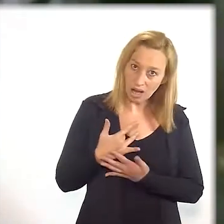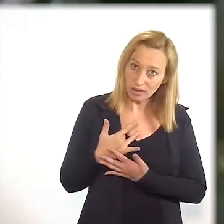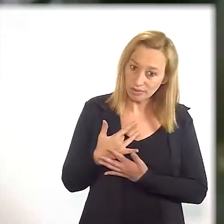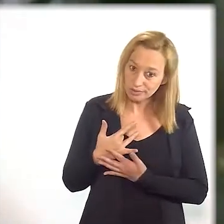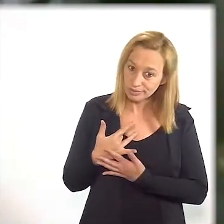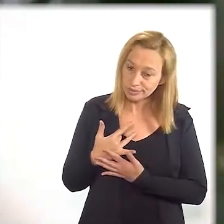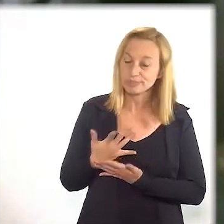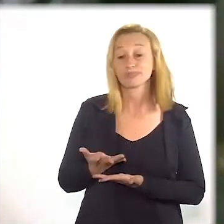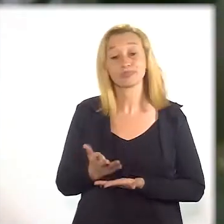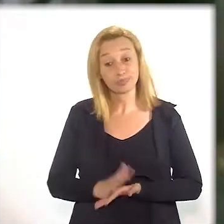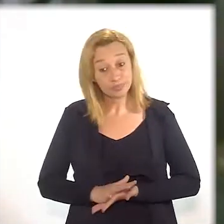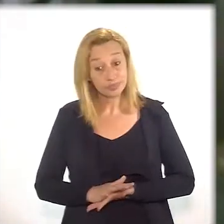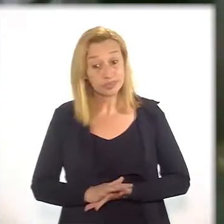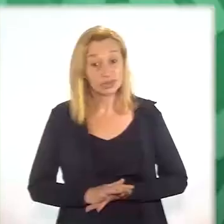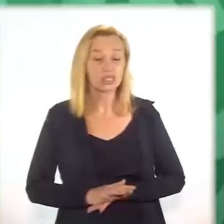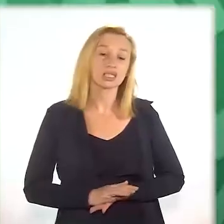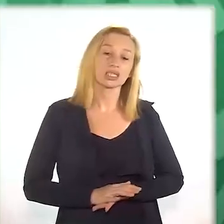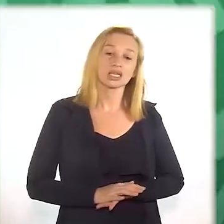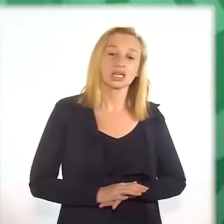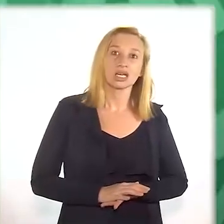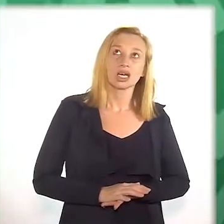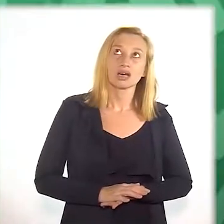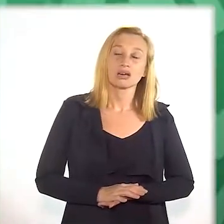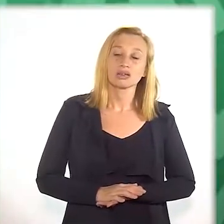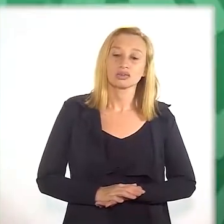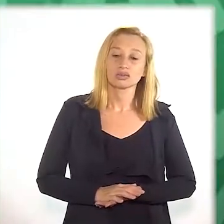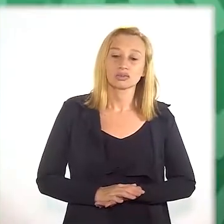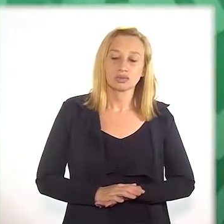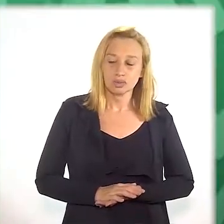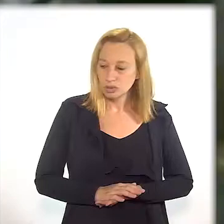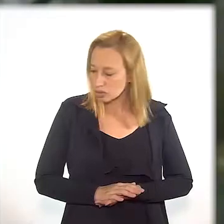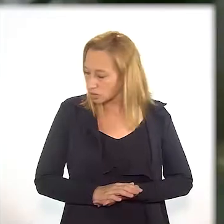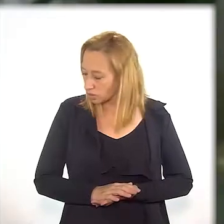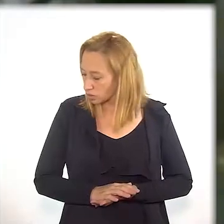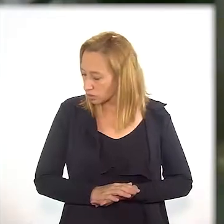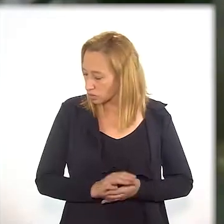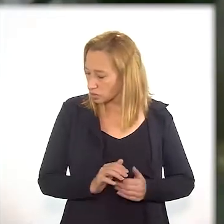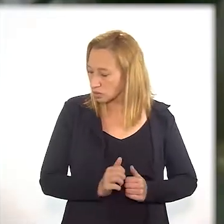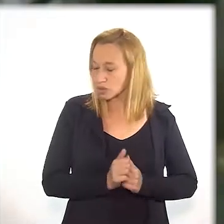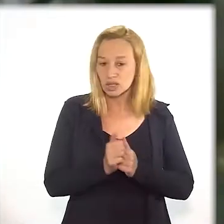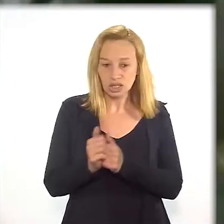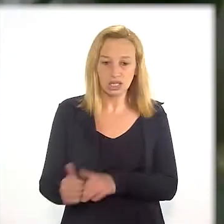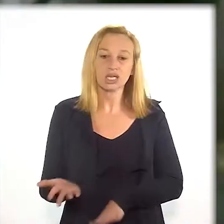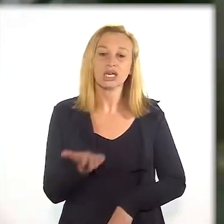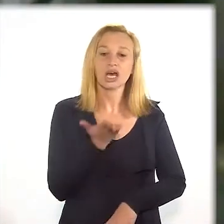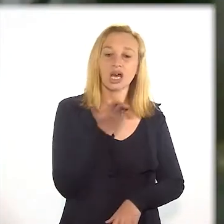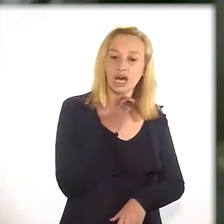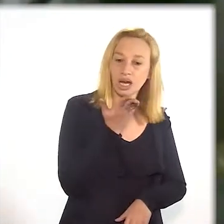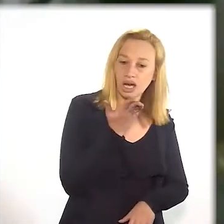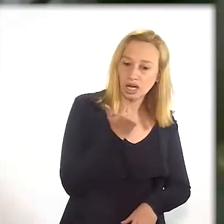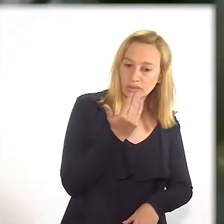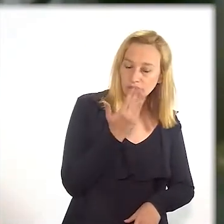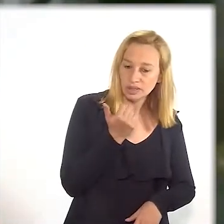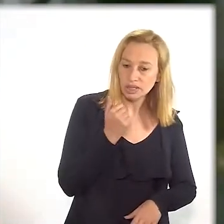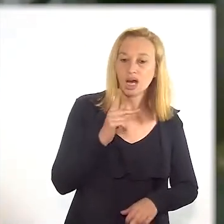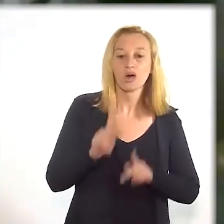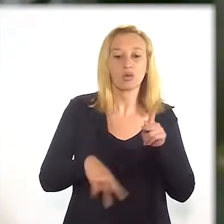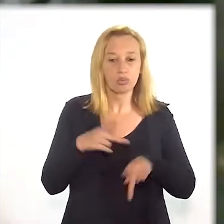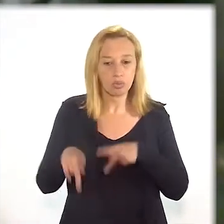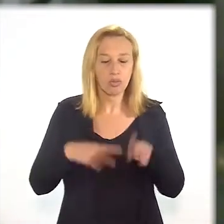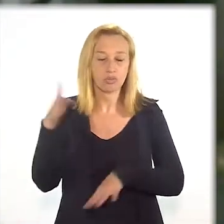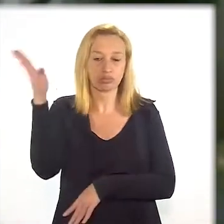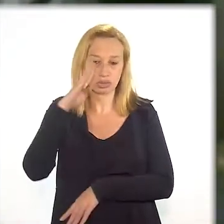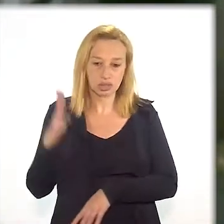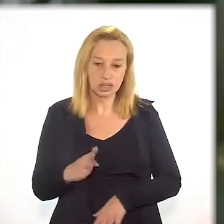os ultraprocessados. E para o ultraprocessado, que estou usando aqui o guia alimentar, tanto o guia alimentar para a população brasileira, quanto o